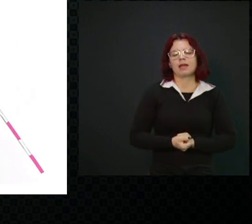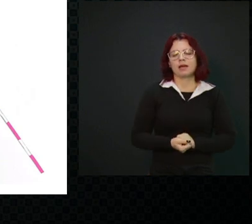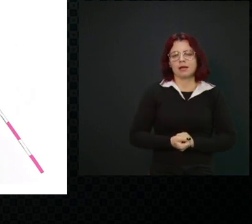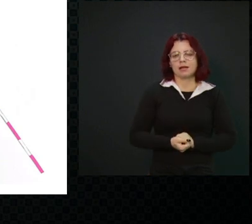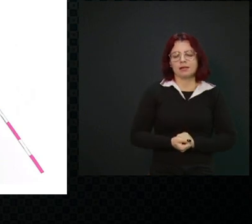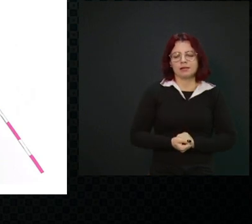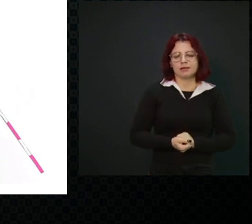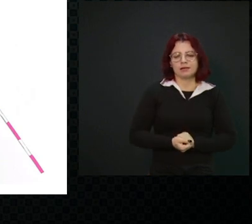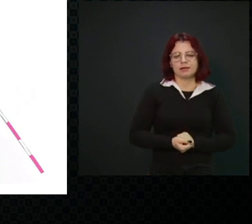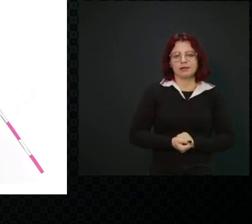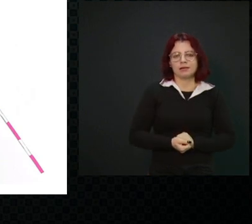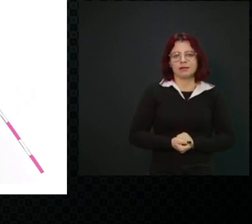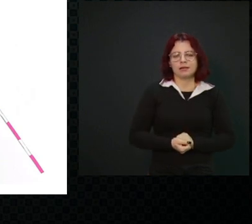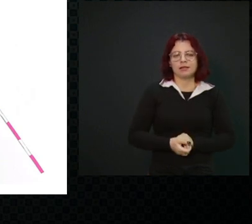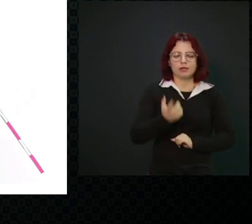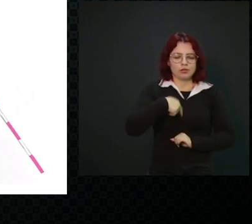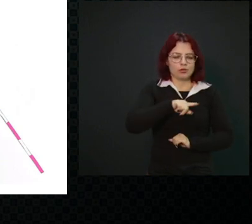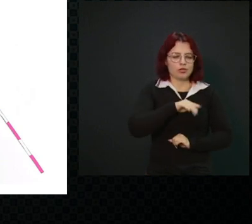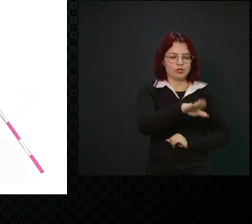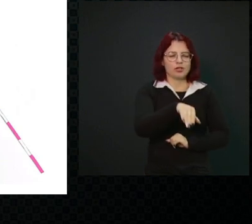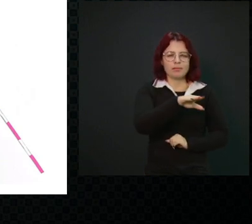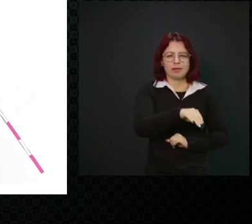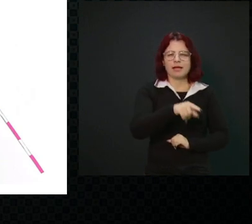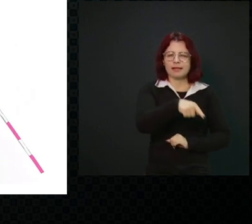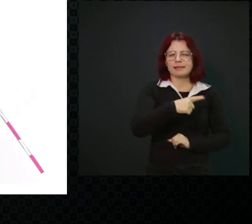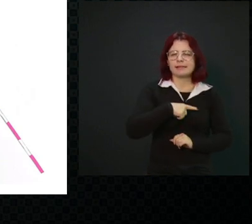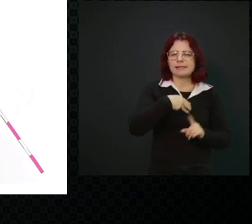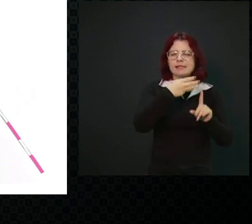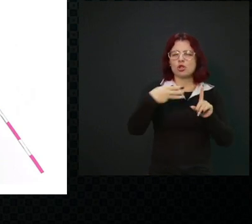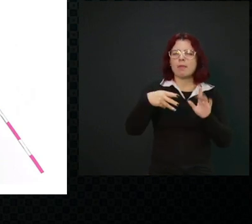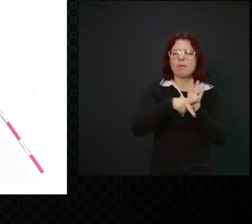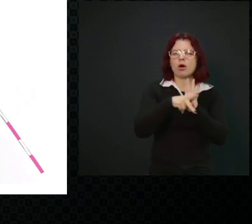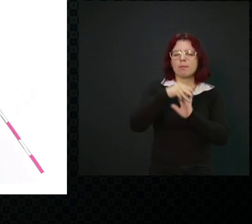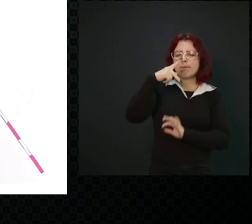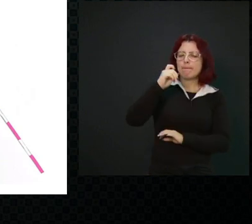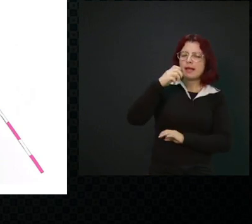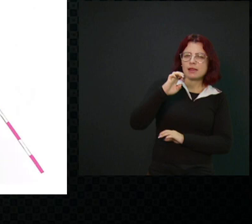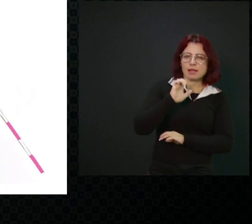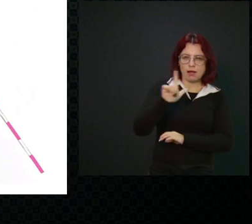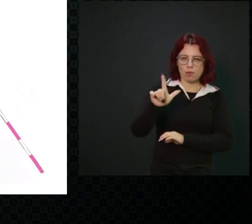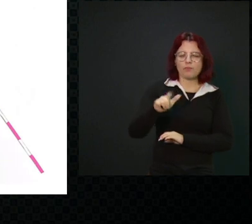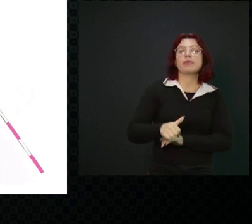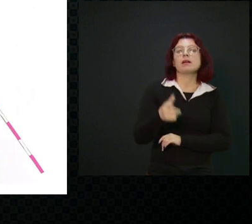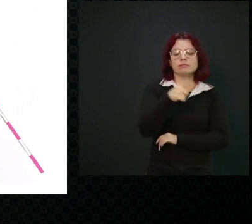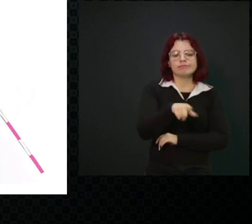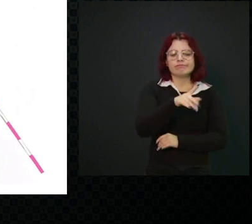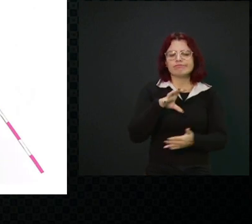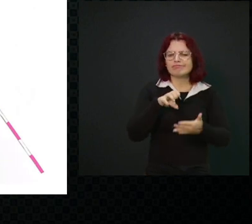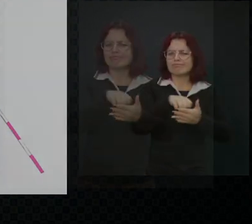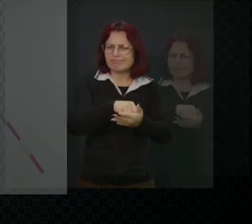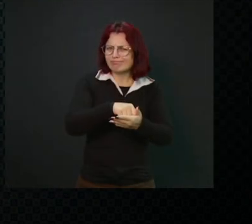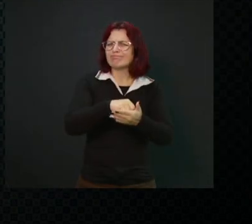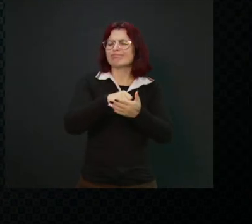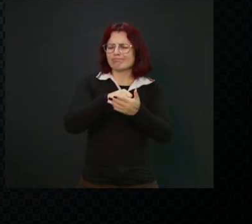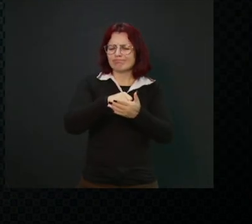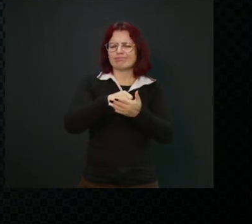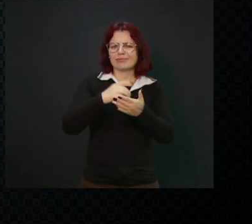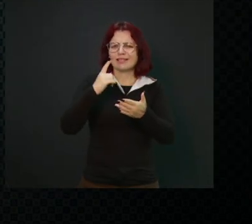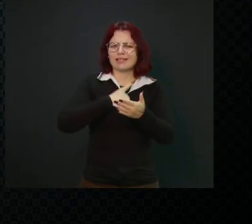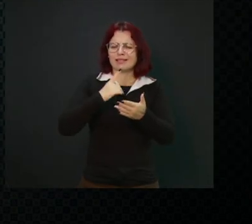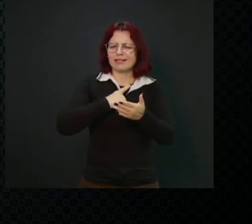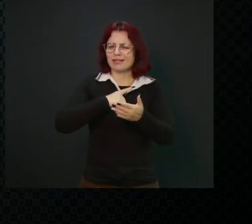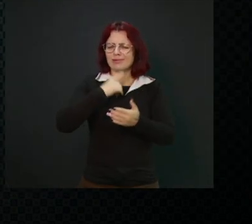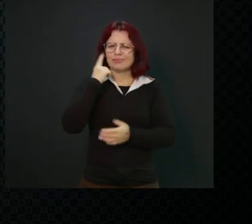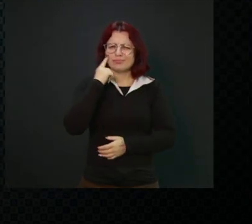Ela tem síndrome de Patau e ela nasceu com visão e audição comprometidas, né? Praticamente total, ela tinha uma